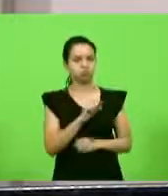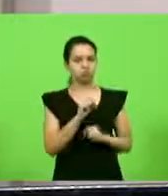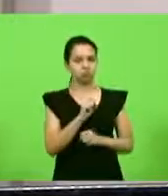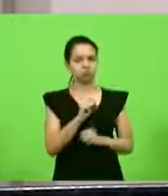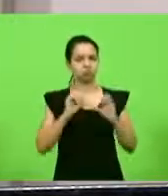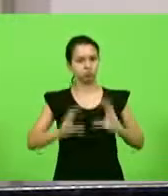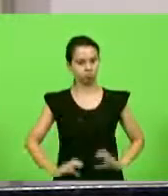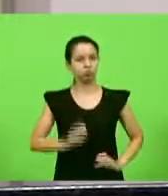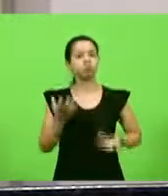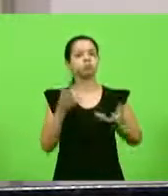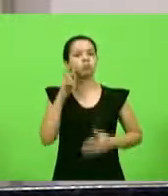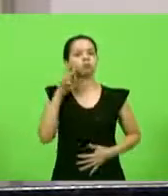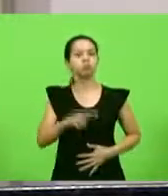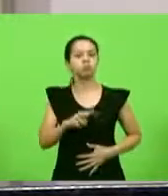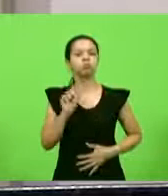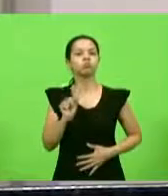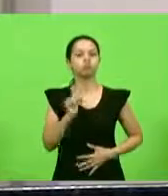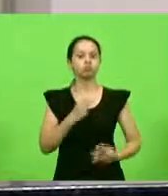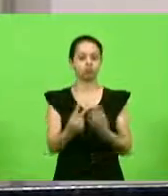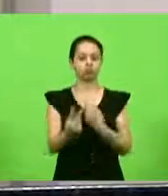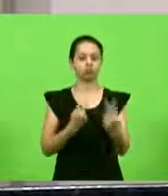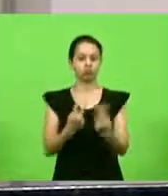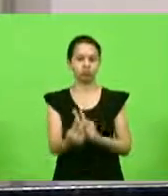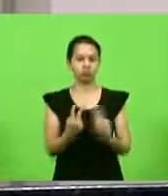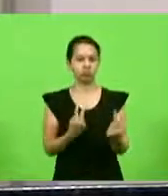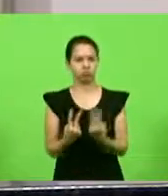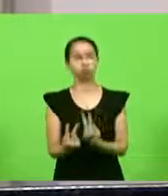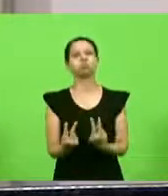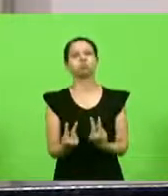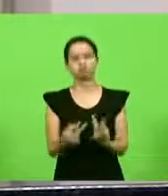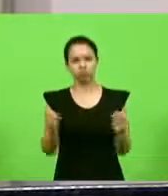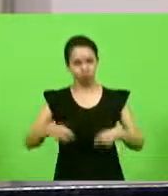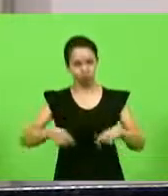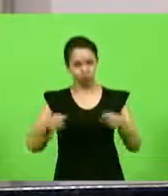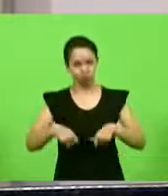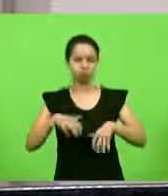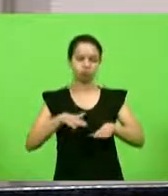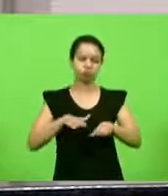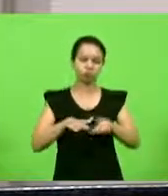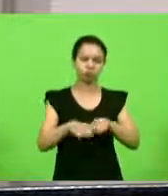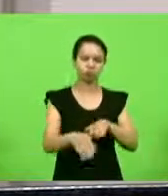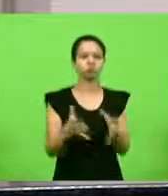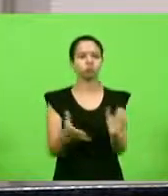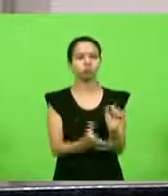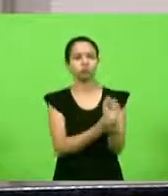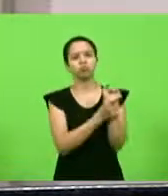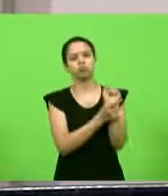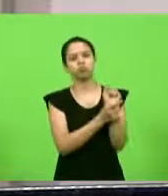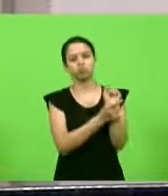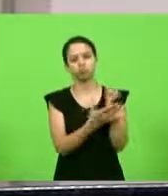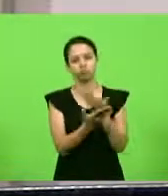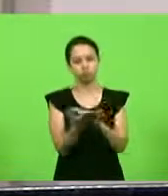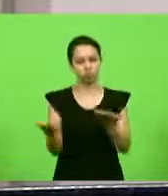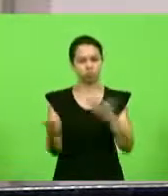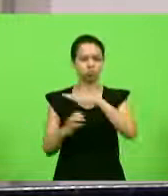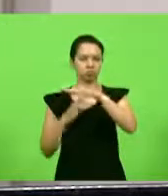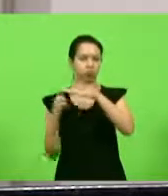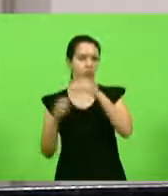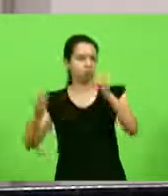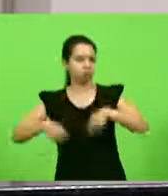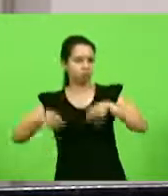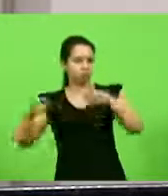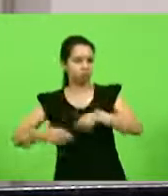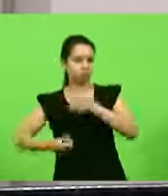470 duplicada, de forma que ele possa trafegar de forma segura, de forma que as empresas possam